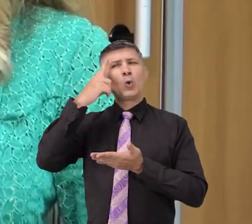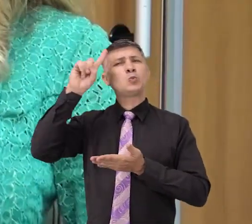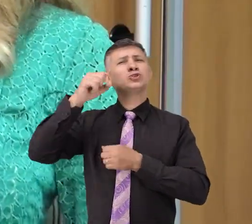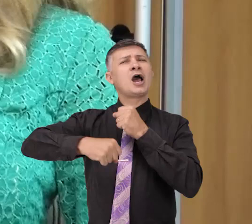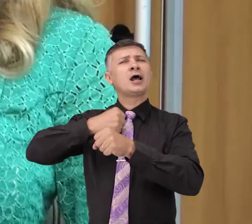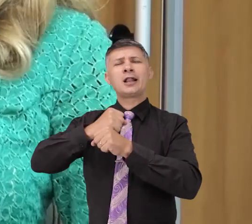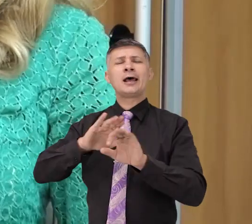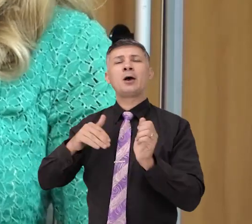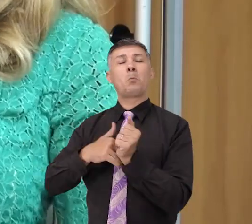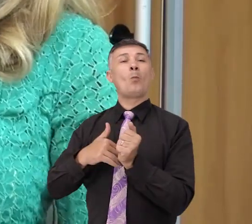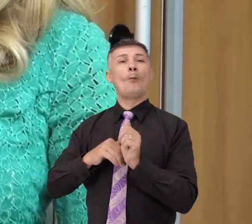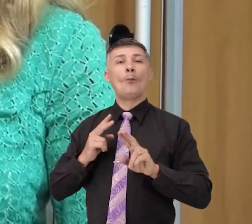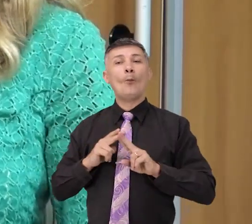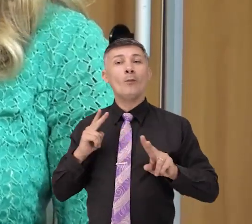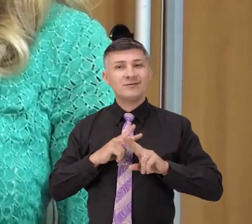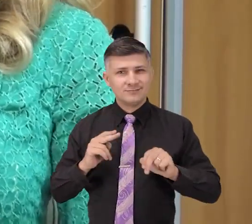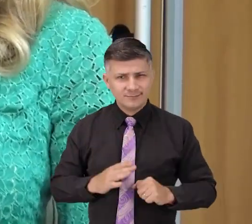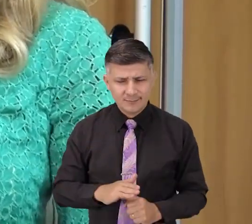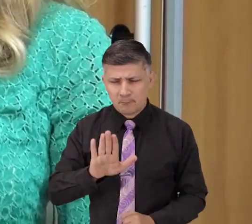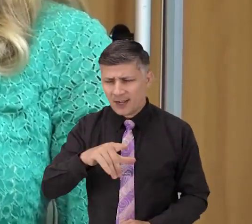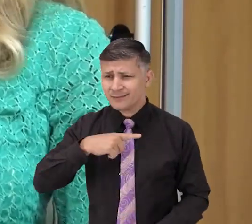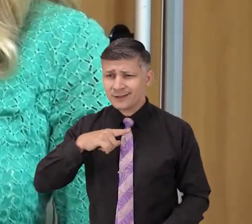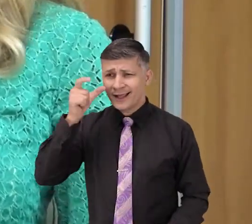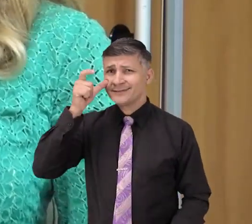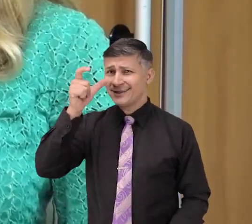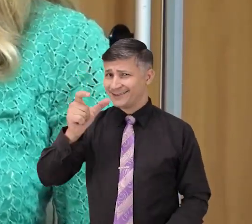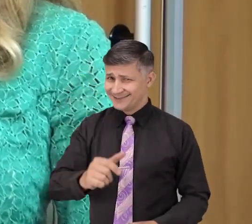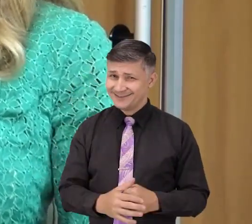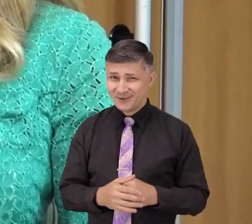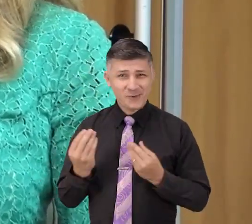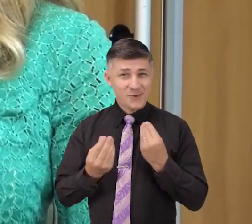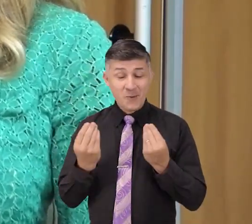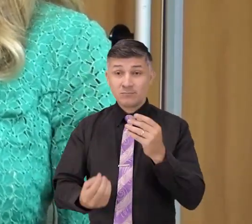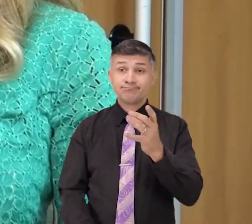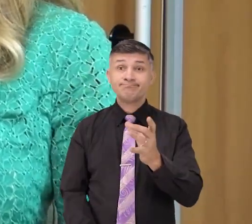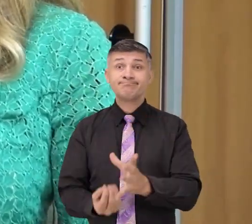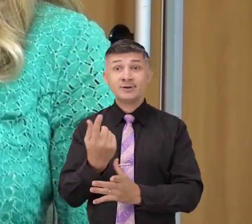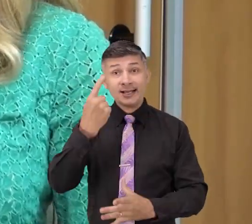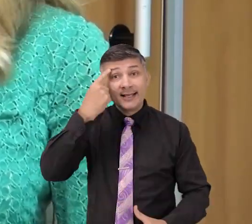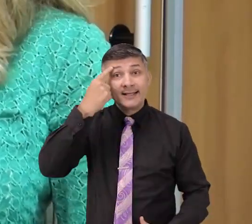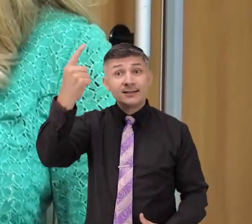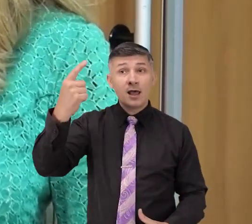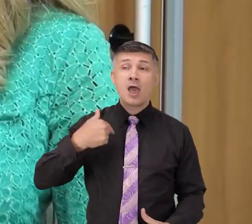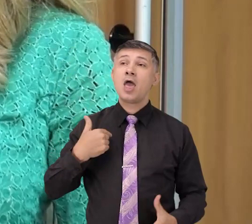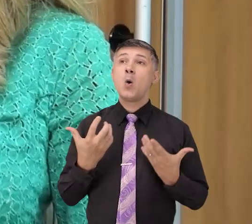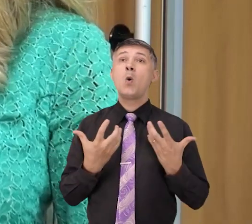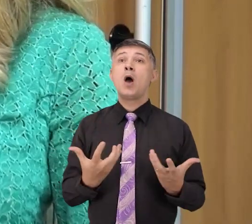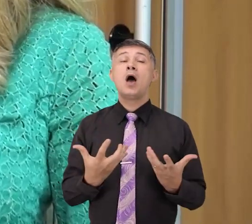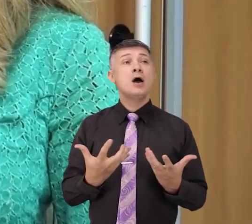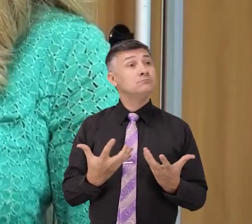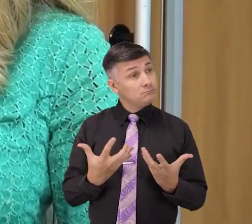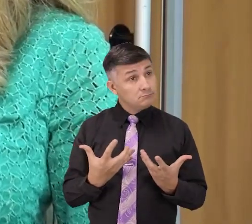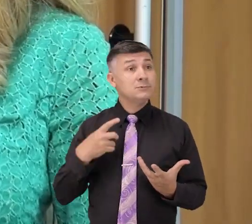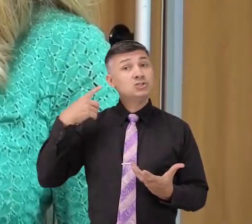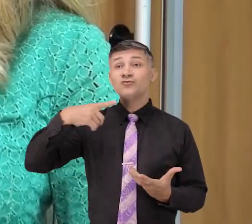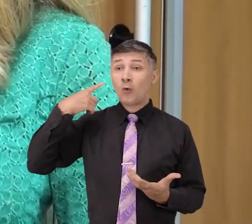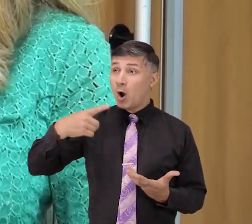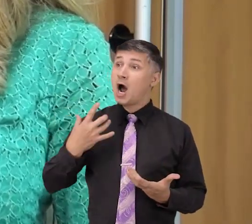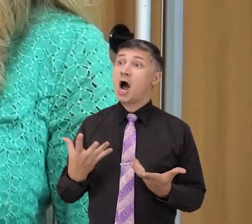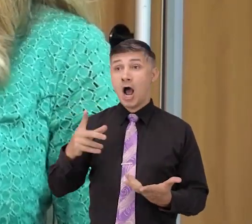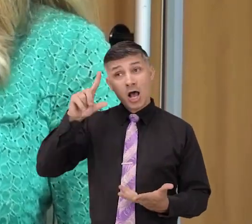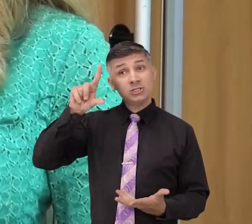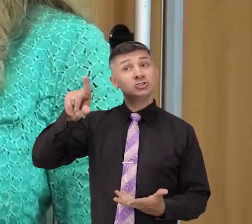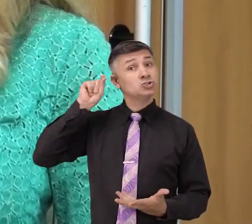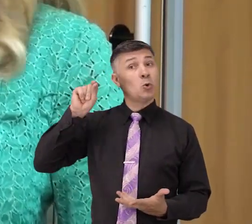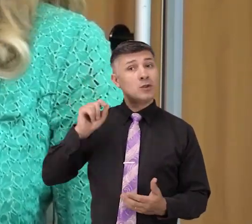datas. Mas é uma coisa interessante, né? Como é que surgiu essa ideia de ser advogada, né? De